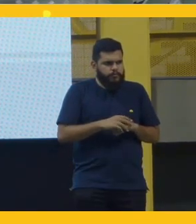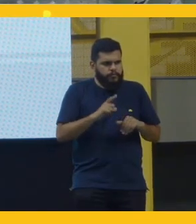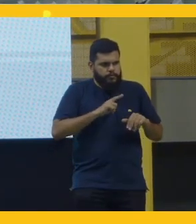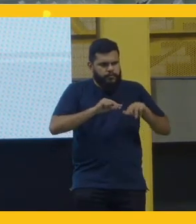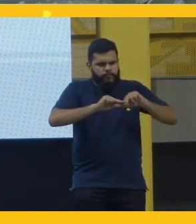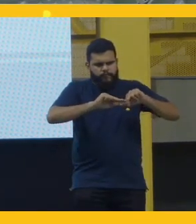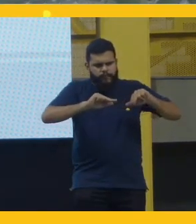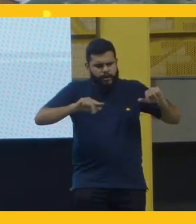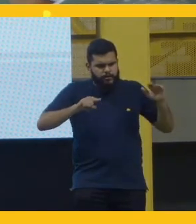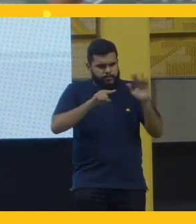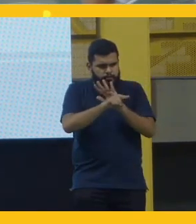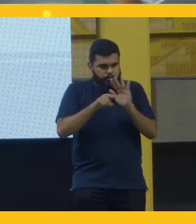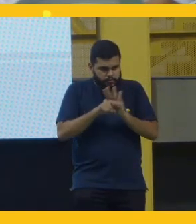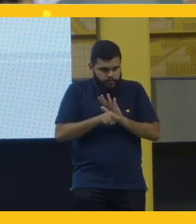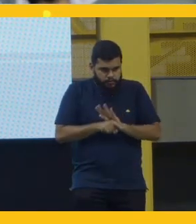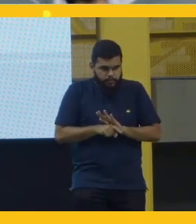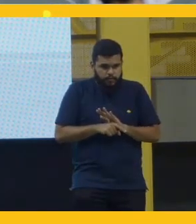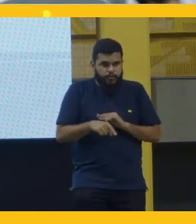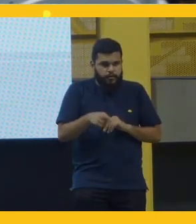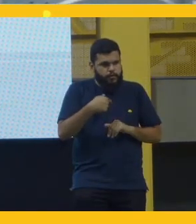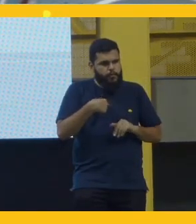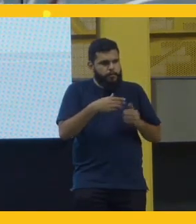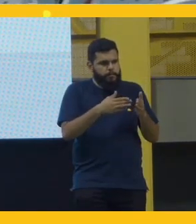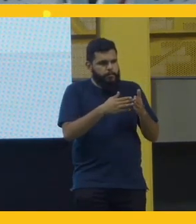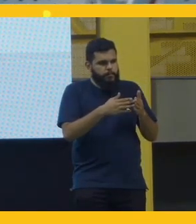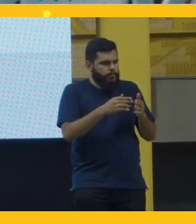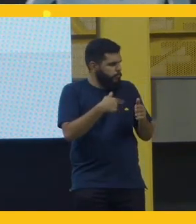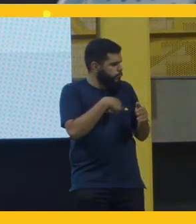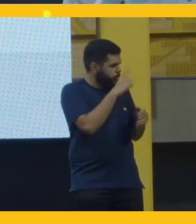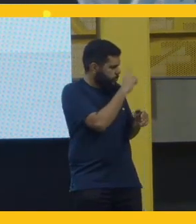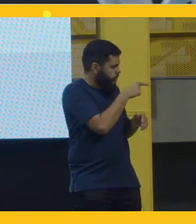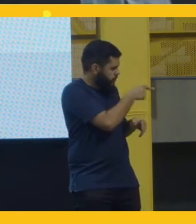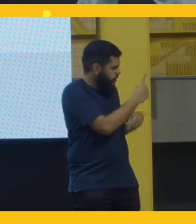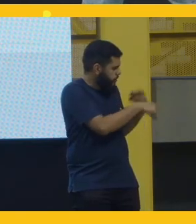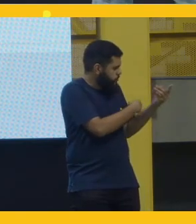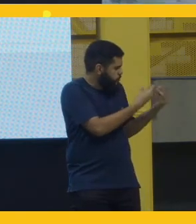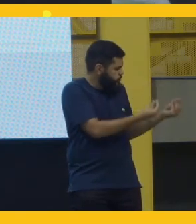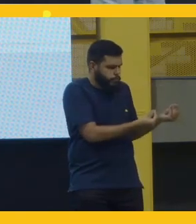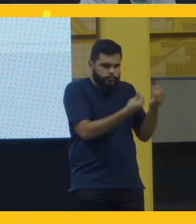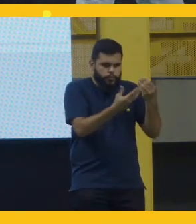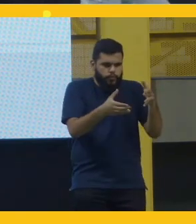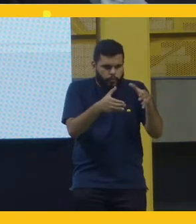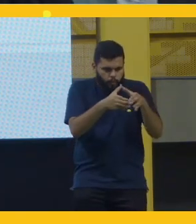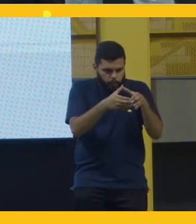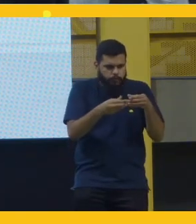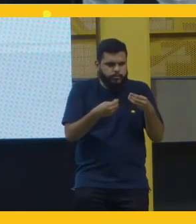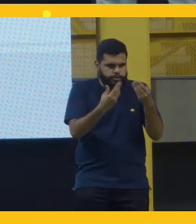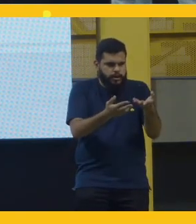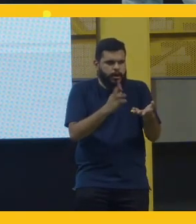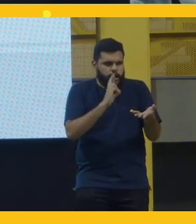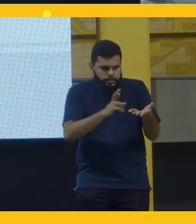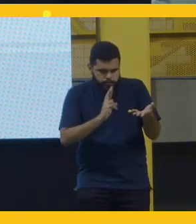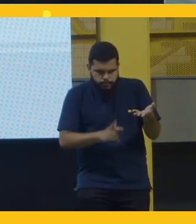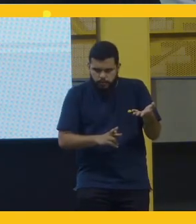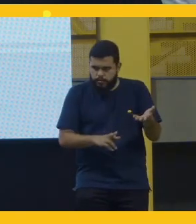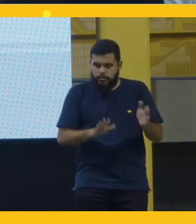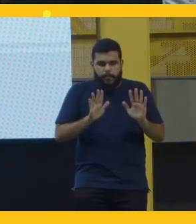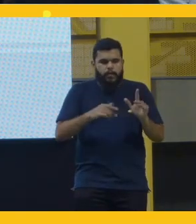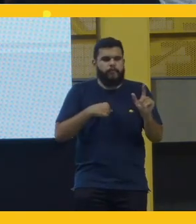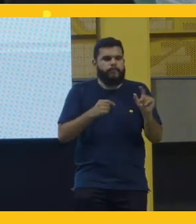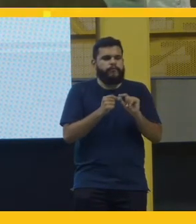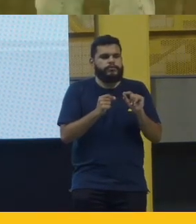questão aí para vocês fazerem. Eu mandei a resolução, depois vocês vão receber. Mas eu fiz o